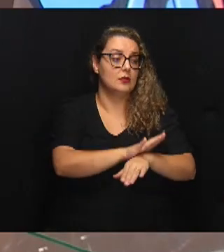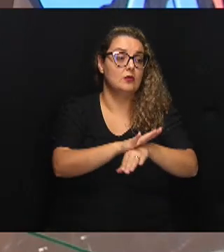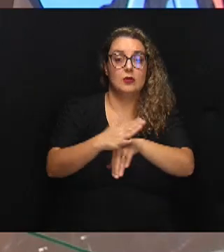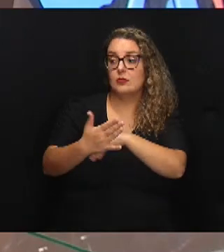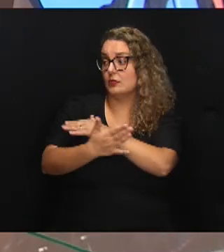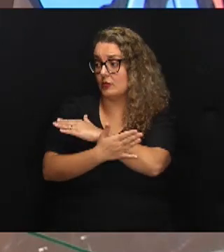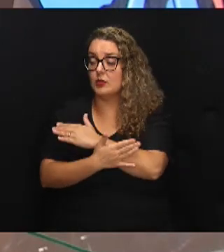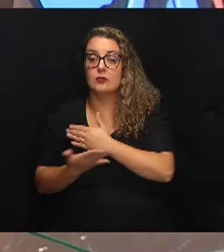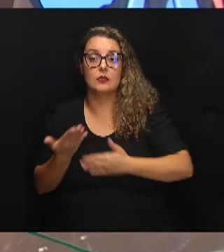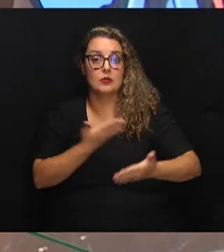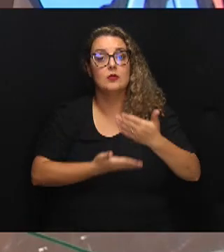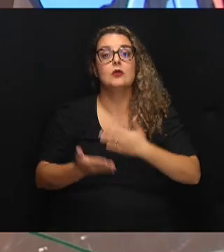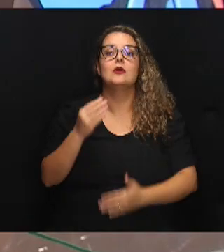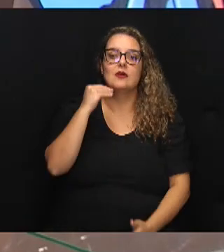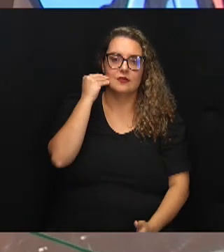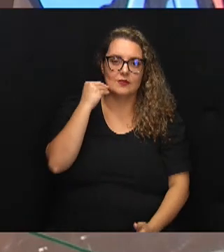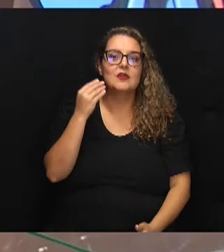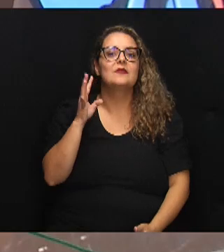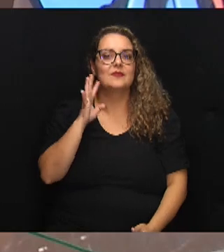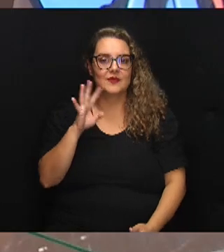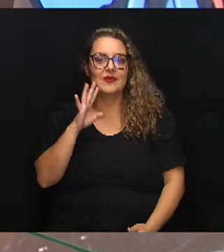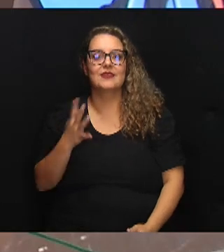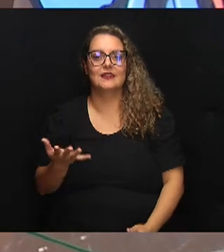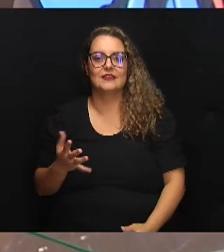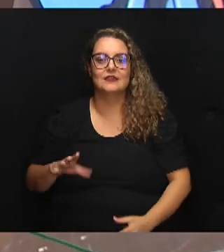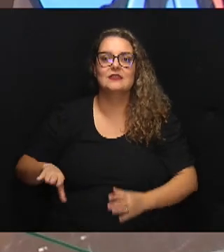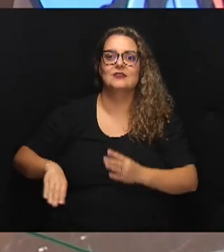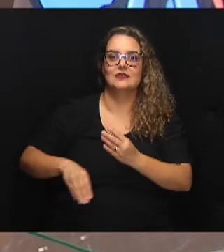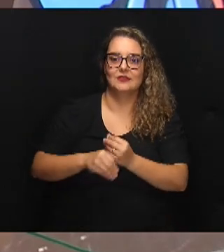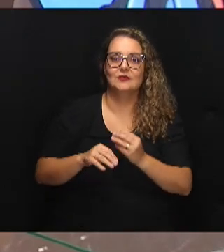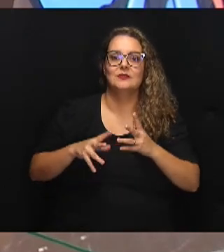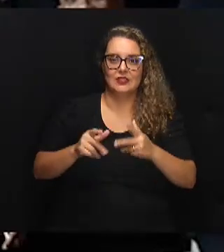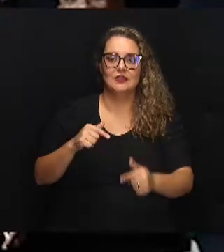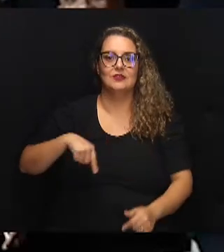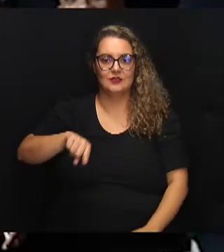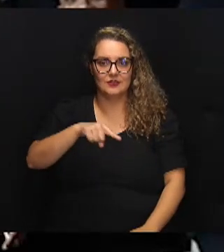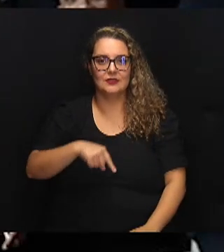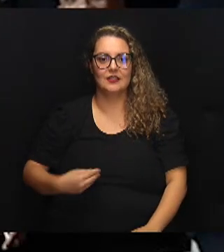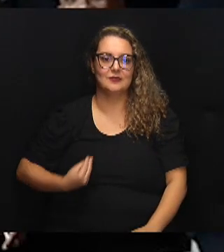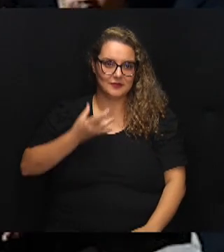foi uma experiência muito bacana que agregou muito para todo mundo que estava ali.